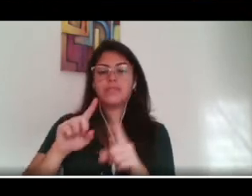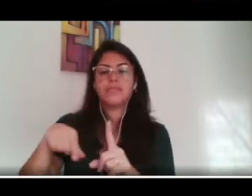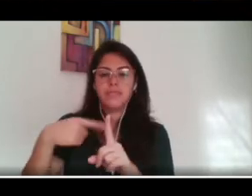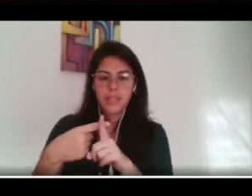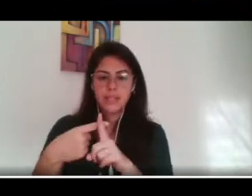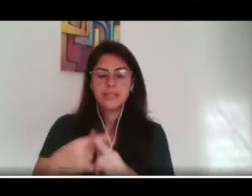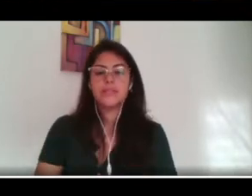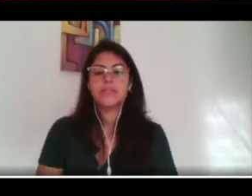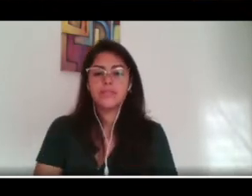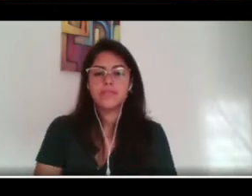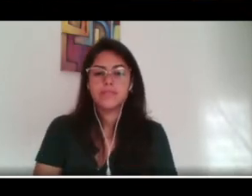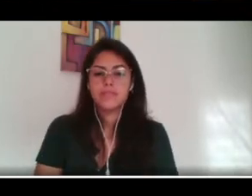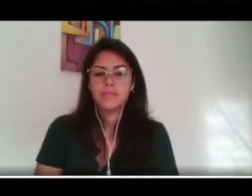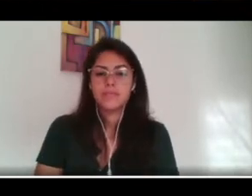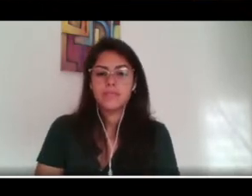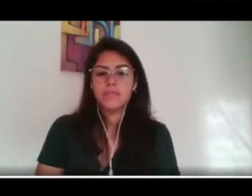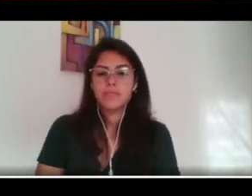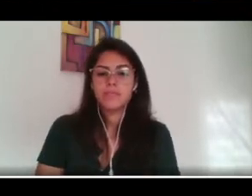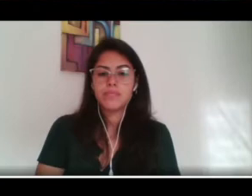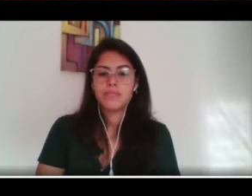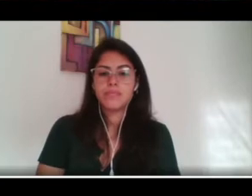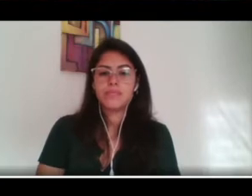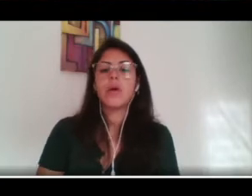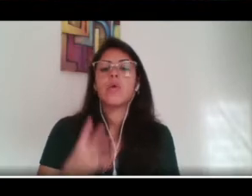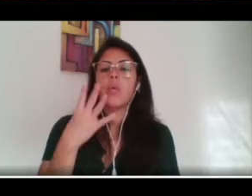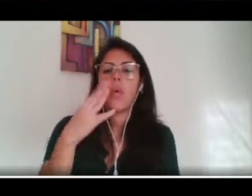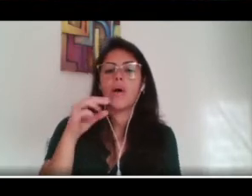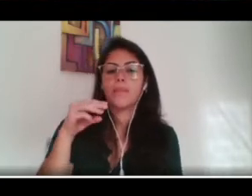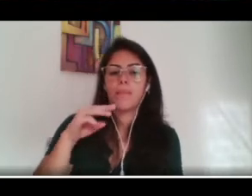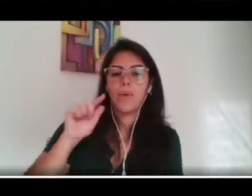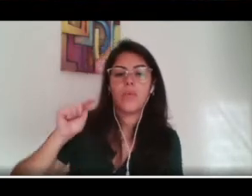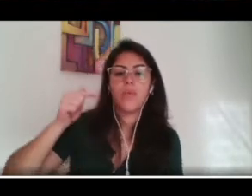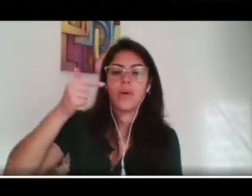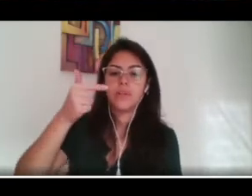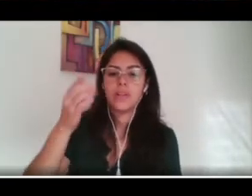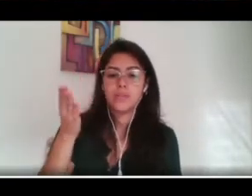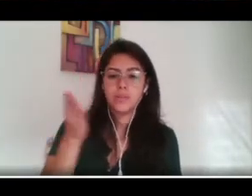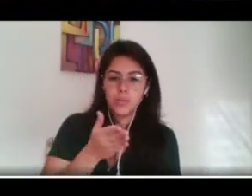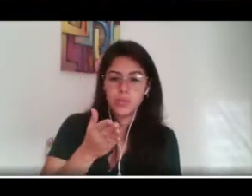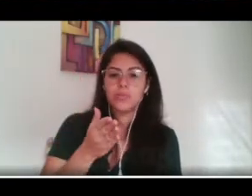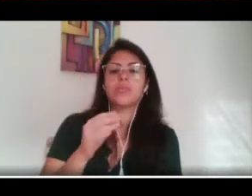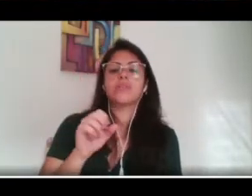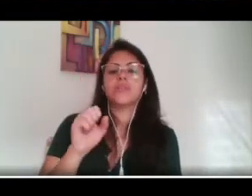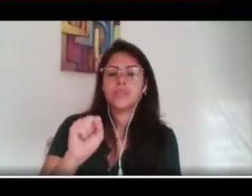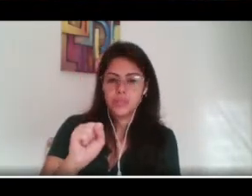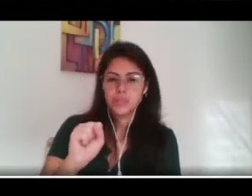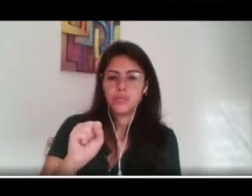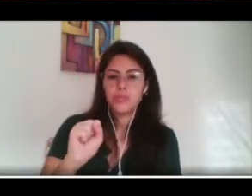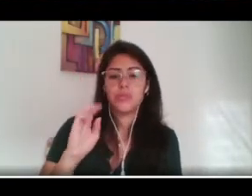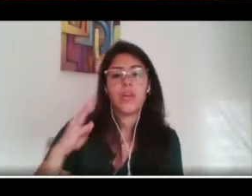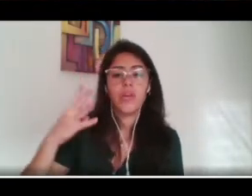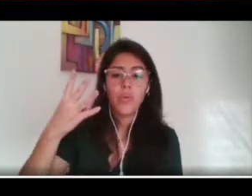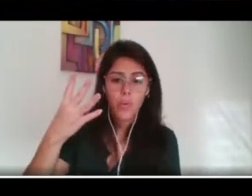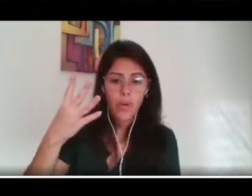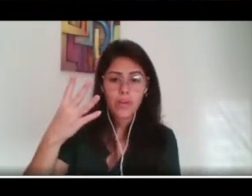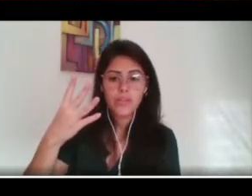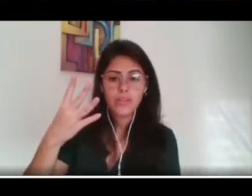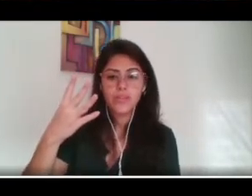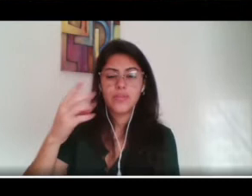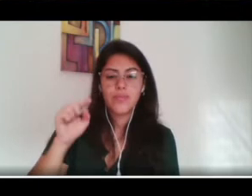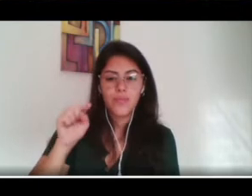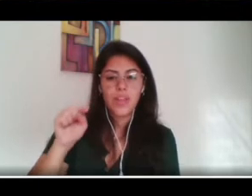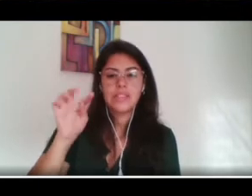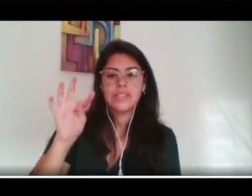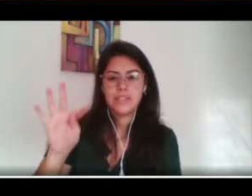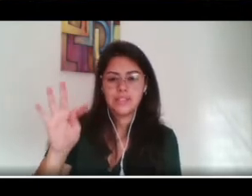4 metros ao quadrado por segundo à quarta potência, vezes t ao quadrado.